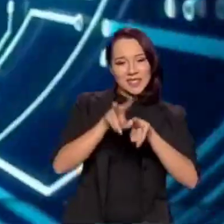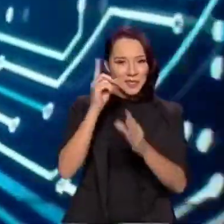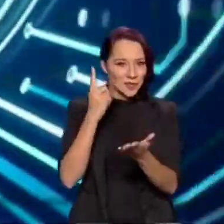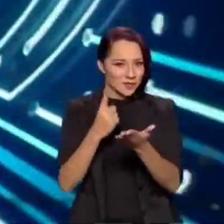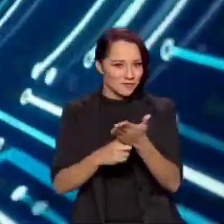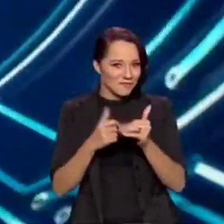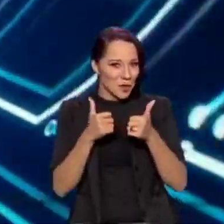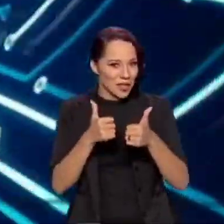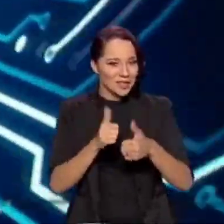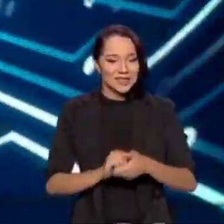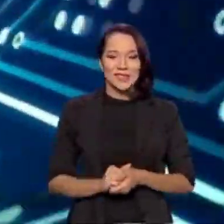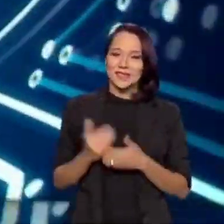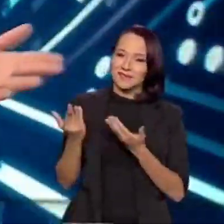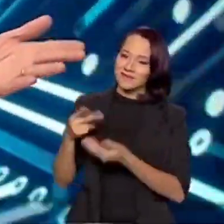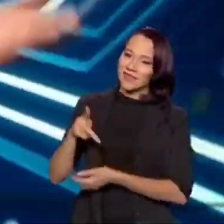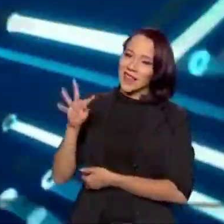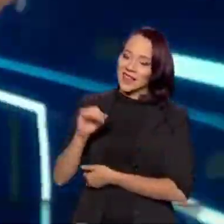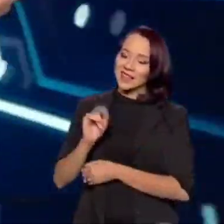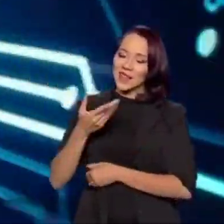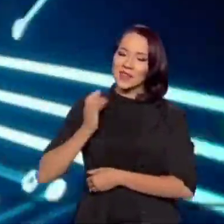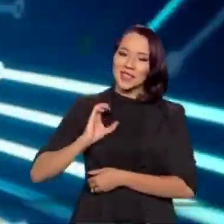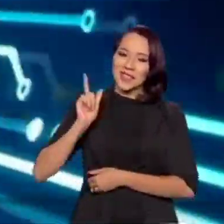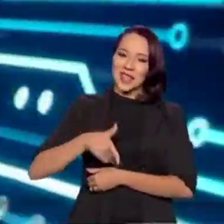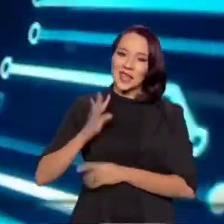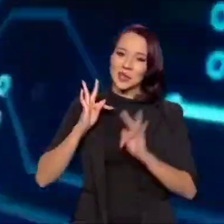combinado? Eu sou a Karina Cardoso e esse é o